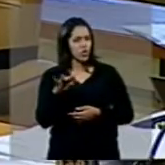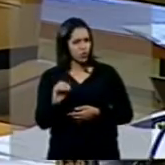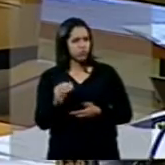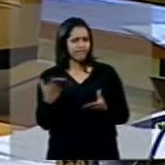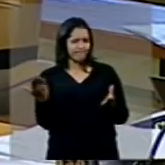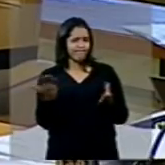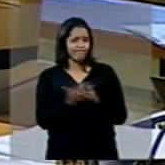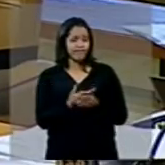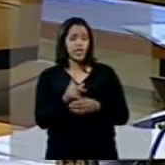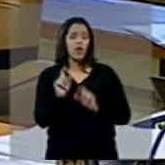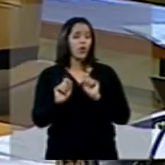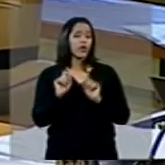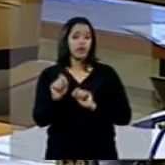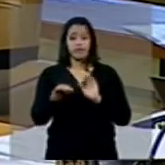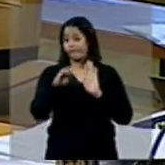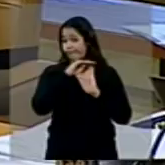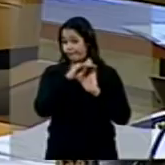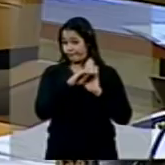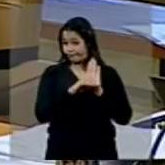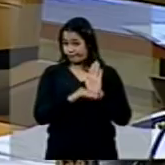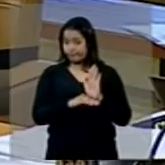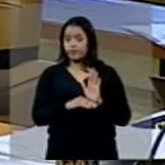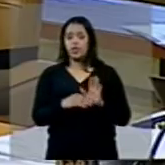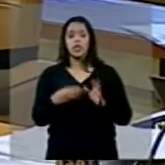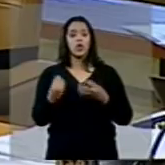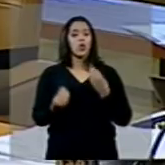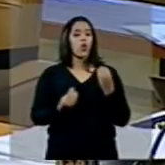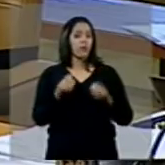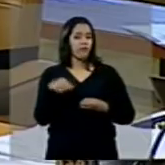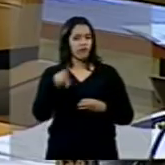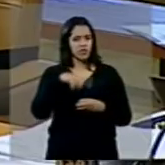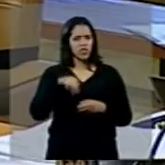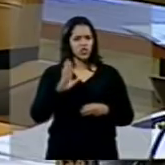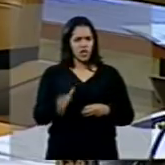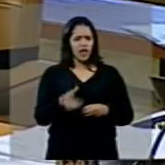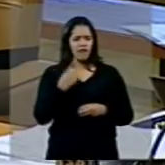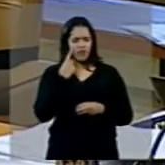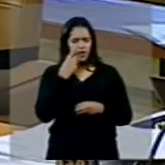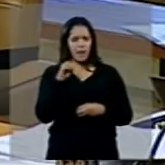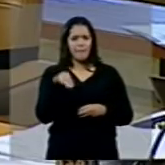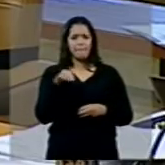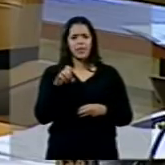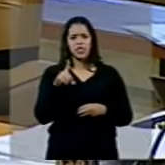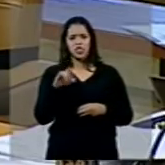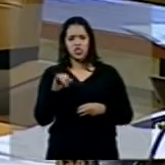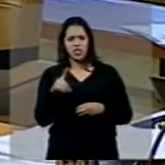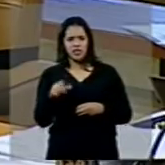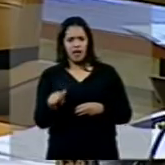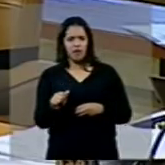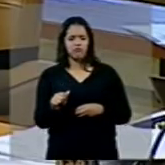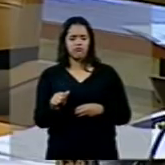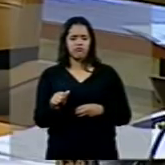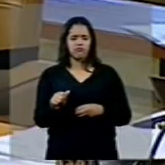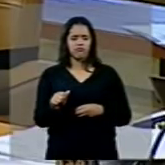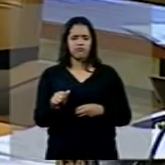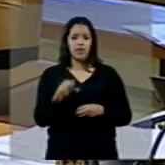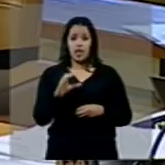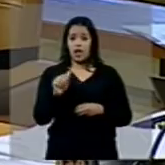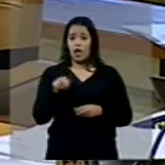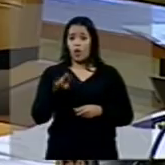é a pauta, e tal como apregoado por Vossa Excelência, a medida cautelar na arguição de descumprimento de preceito